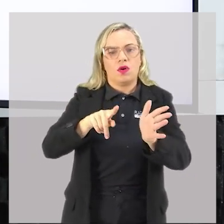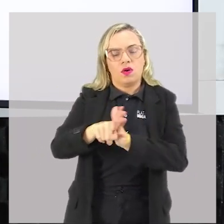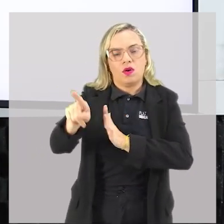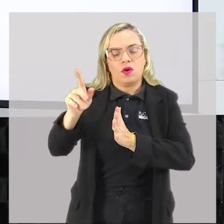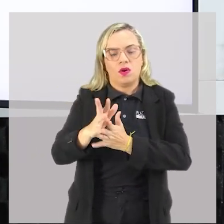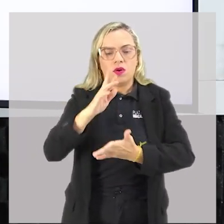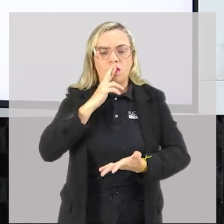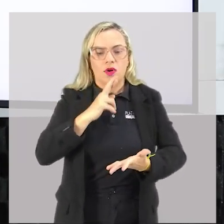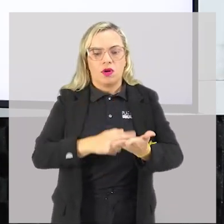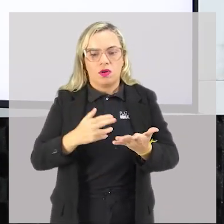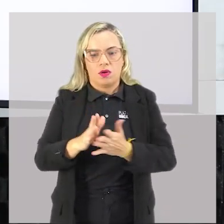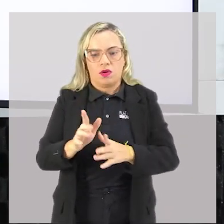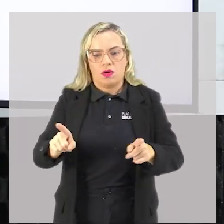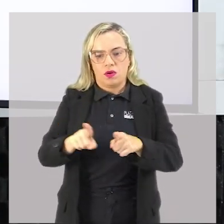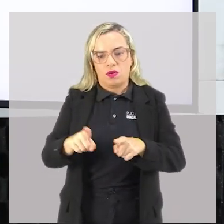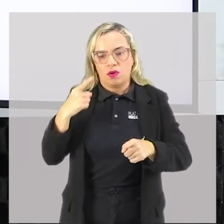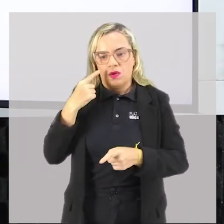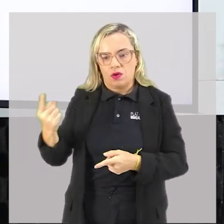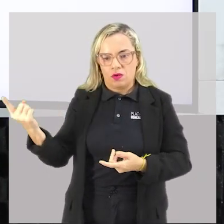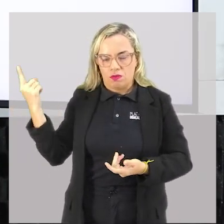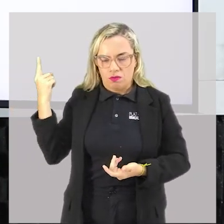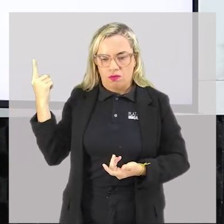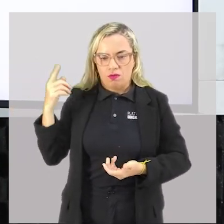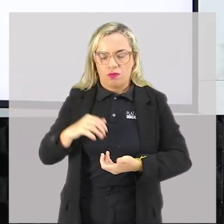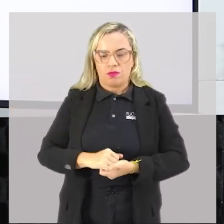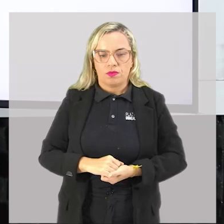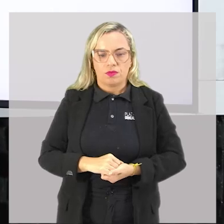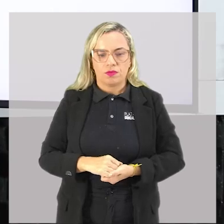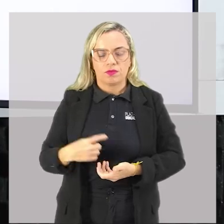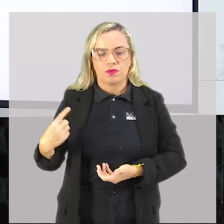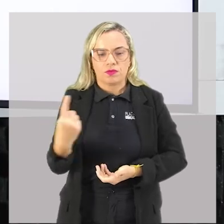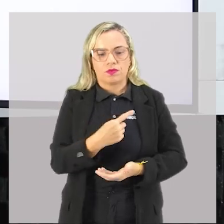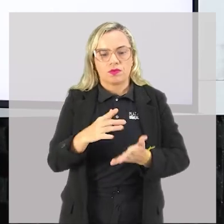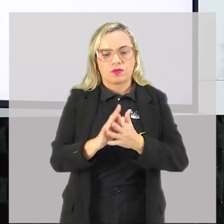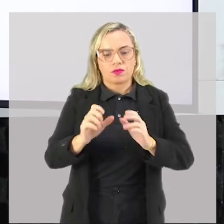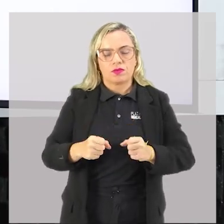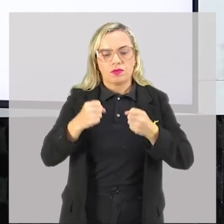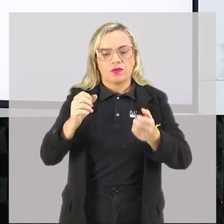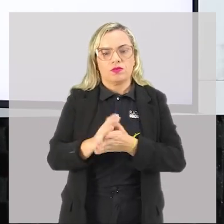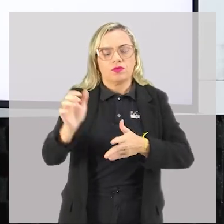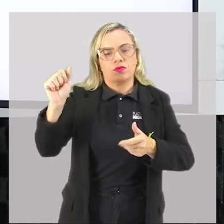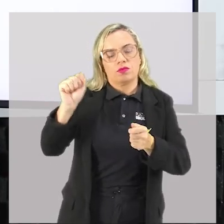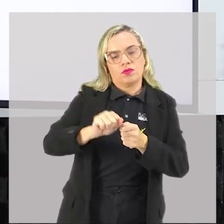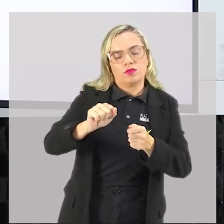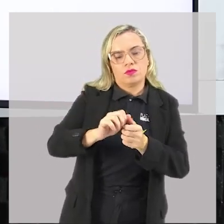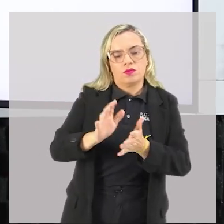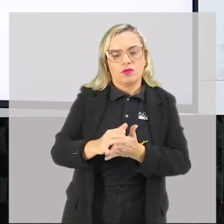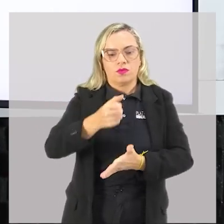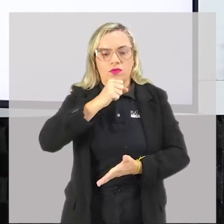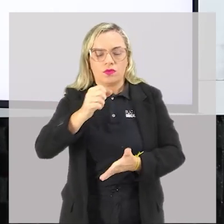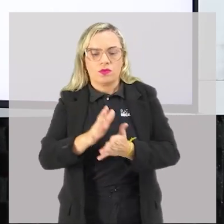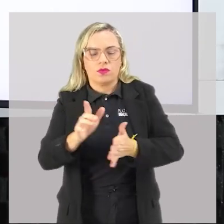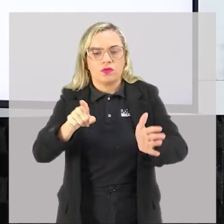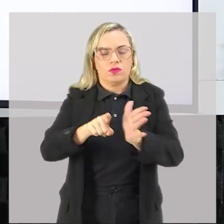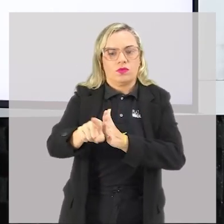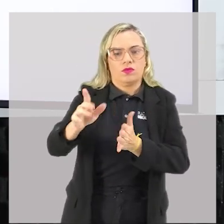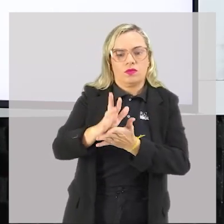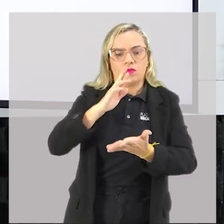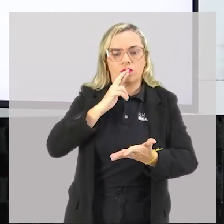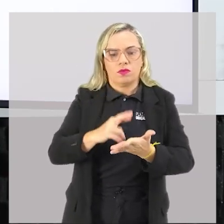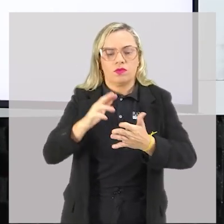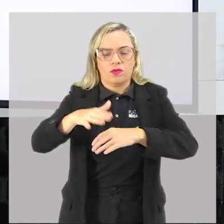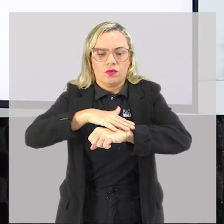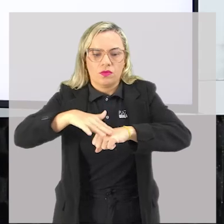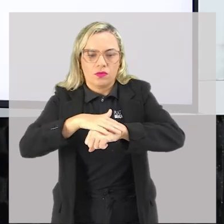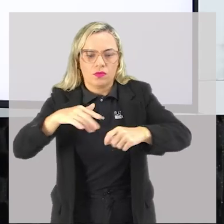responder. Peer or family interview. Nós podemos fazer esse tipo de entrevista ou esse tipo de conversa em